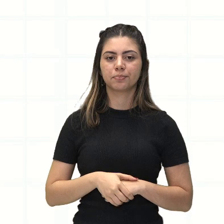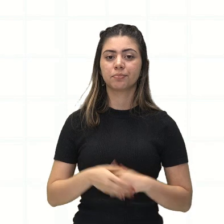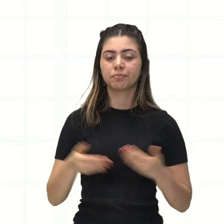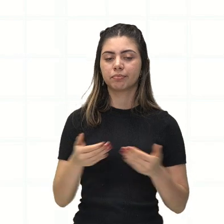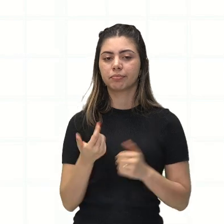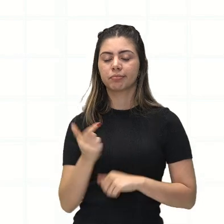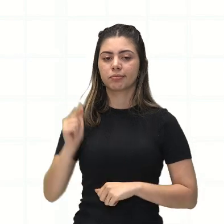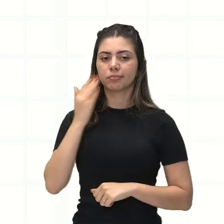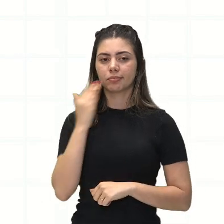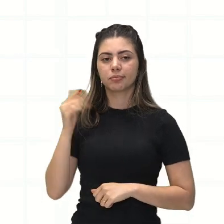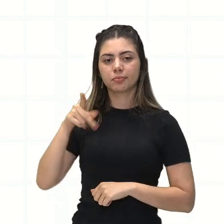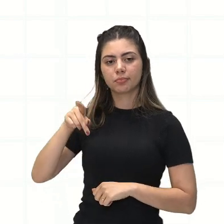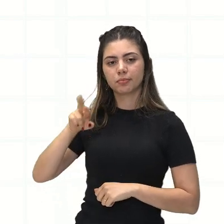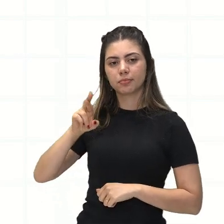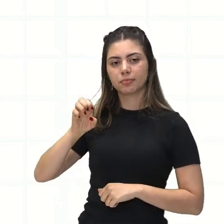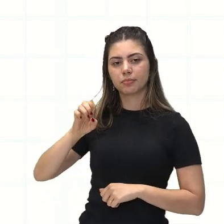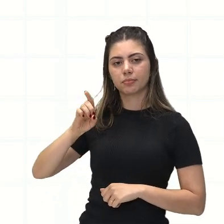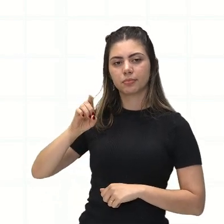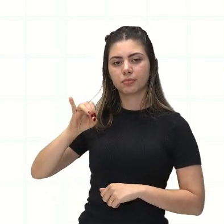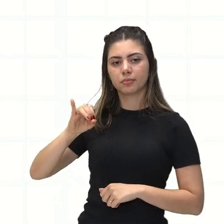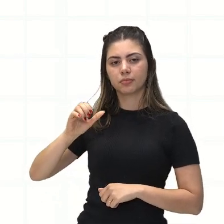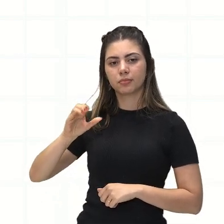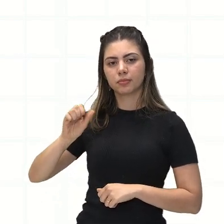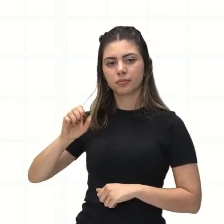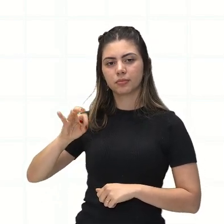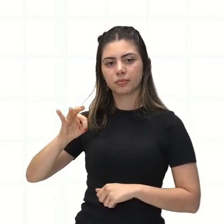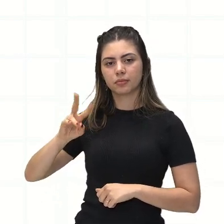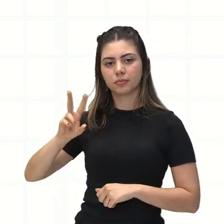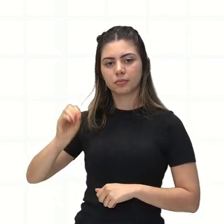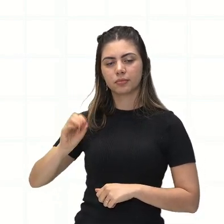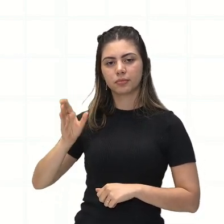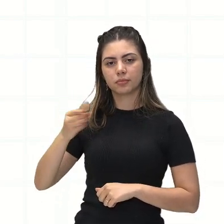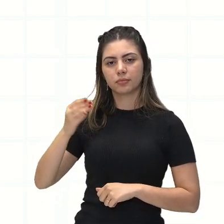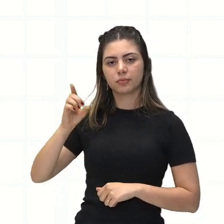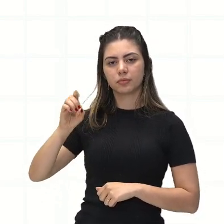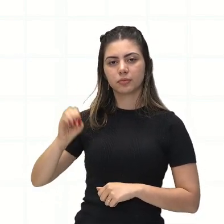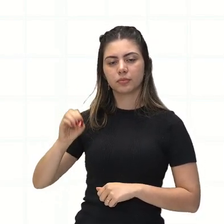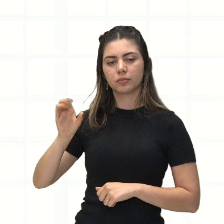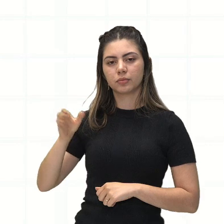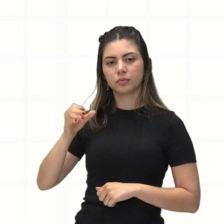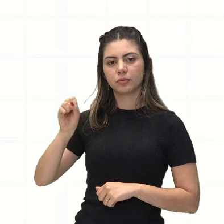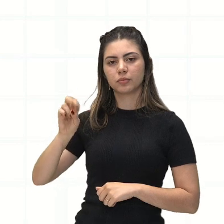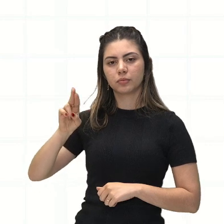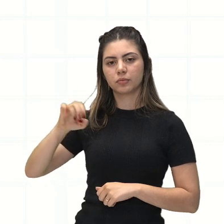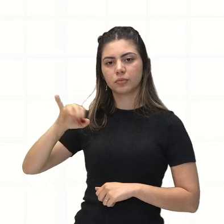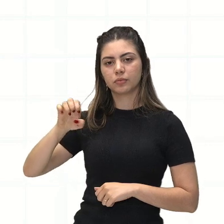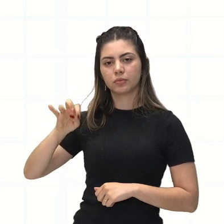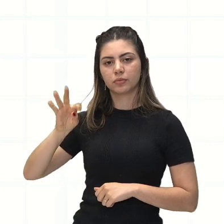Predicativo do sujeito é um termo que atribui uma qualidade, estado ou característica ao sujeito da oração.